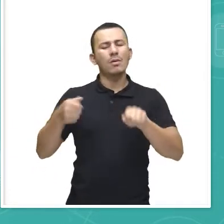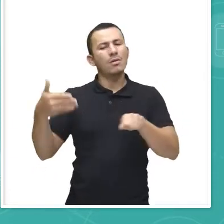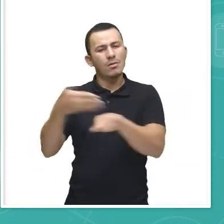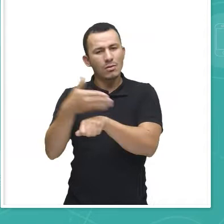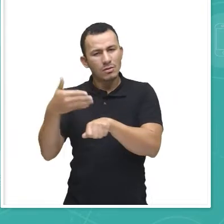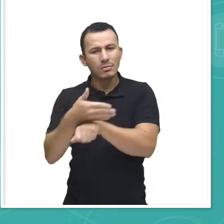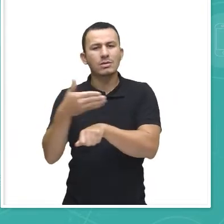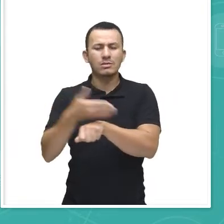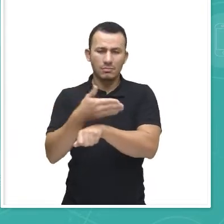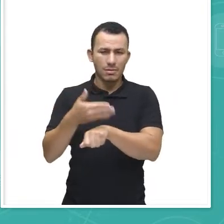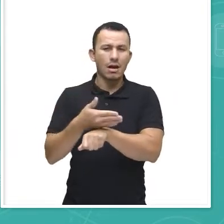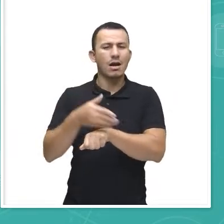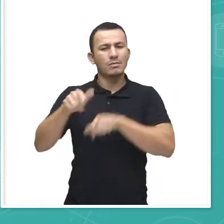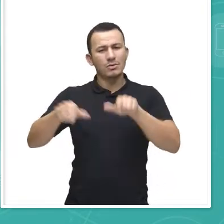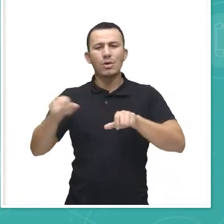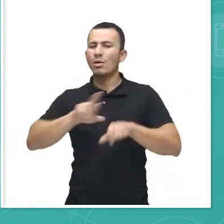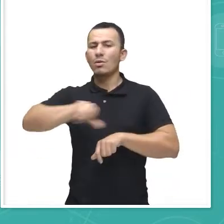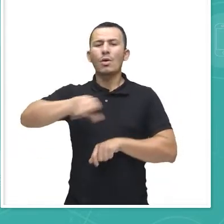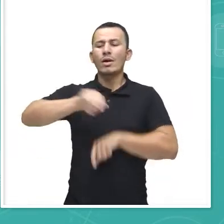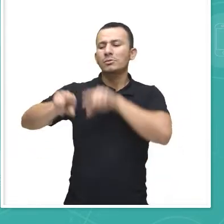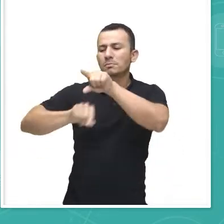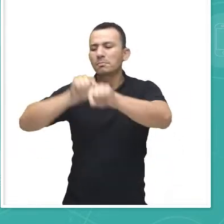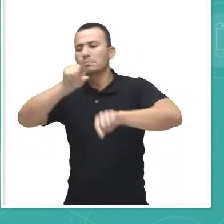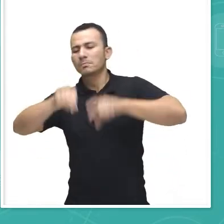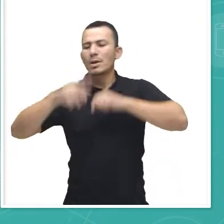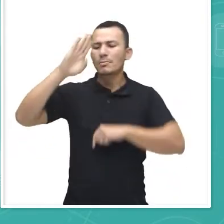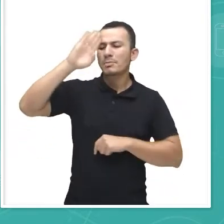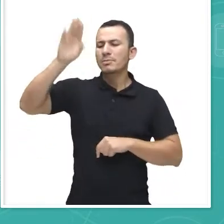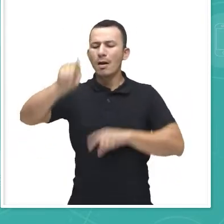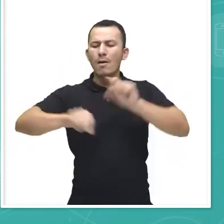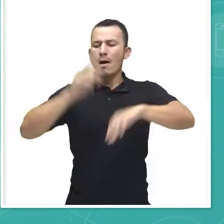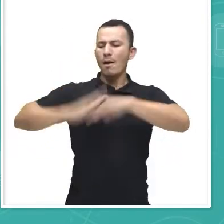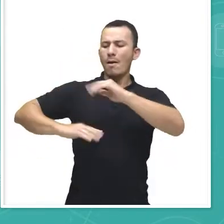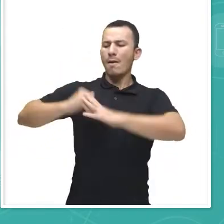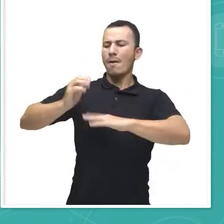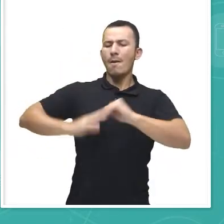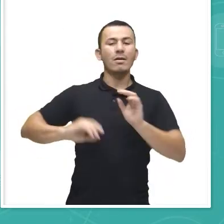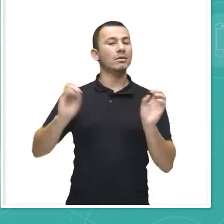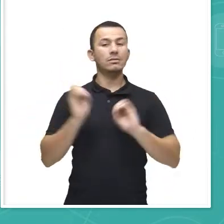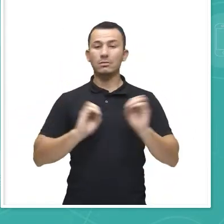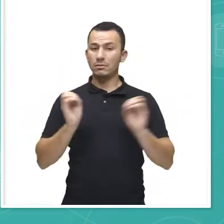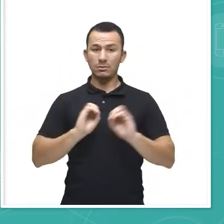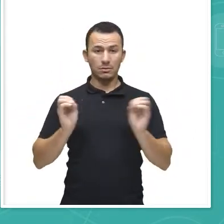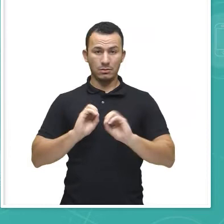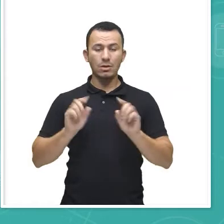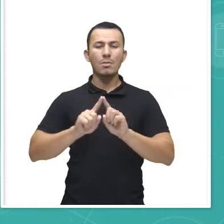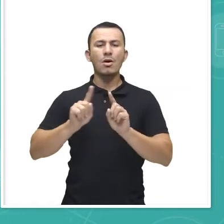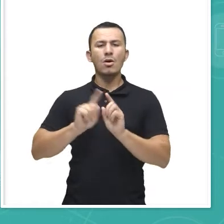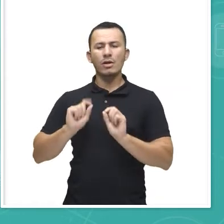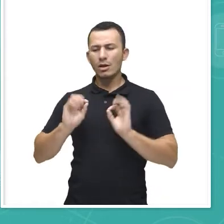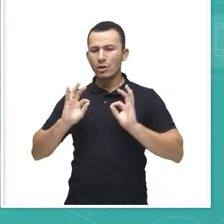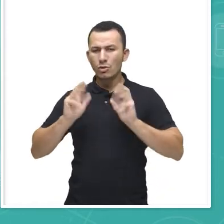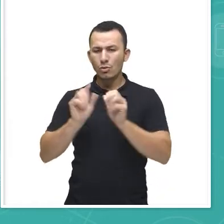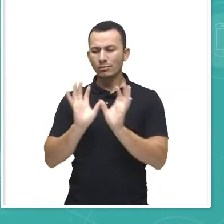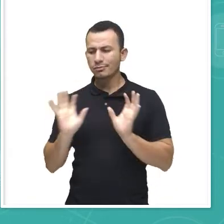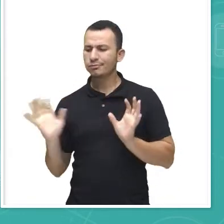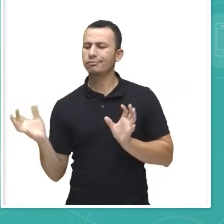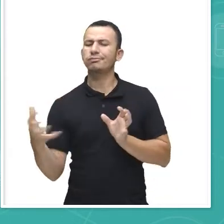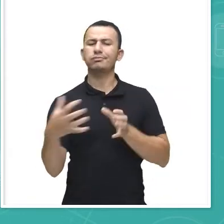somente seleciona os principais talentos, né, mas também acolhe todas as pessoas que